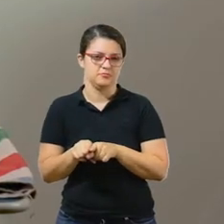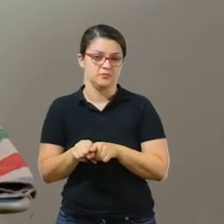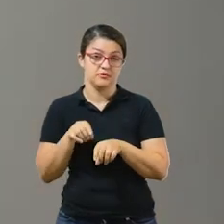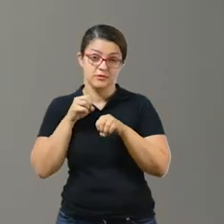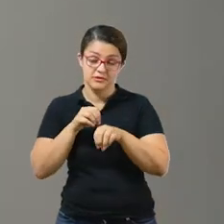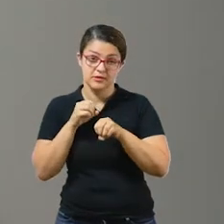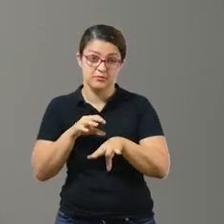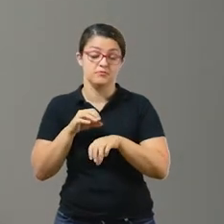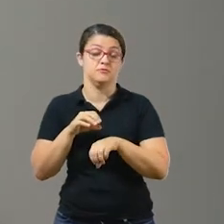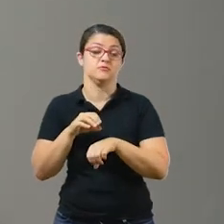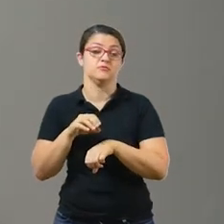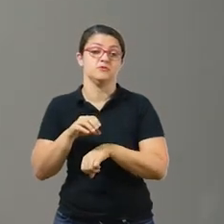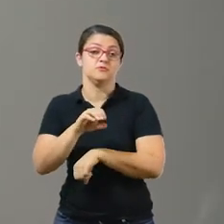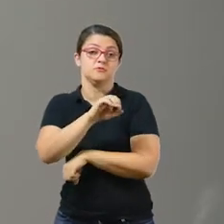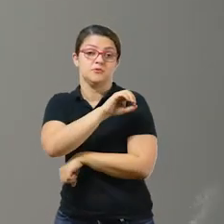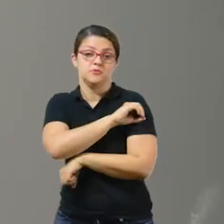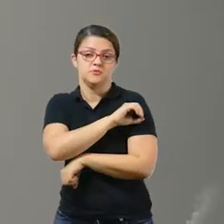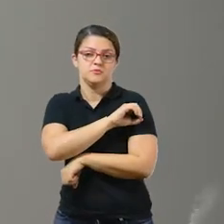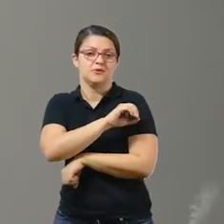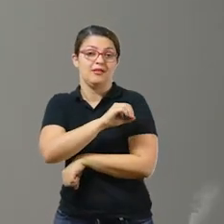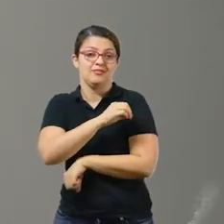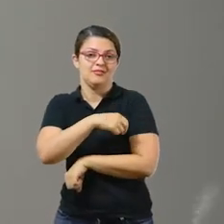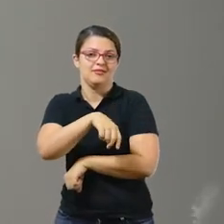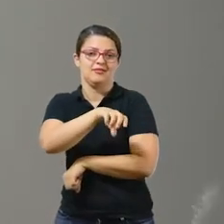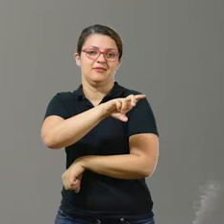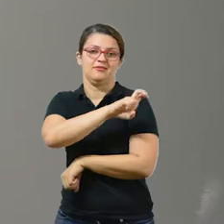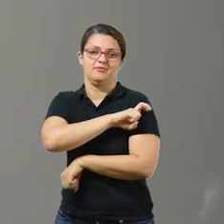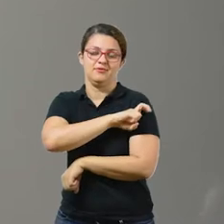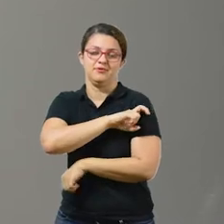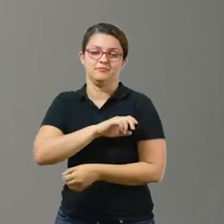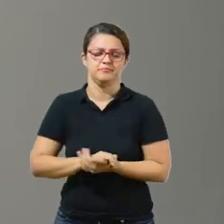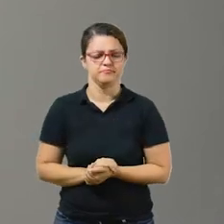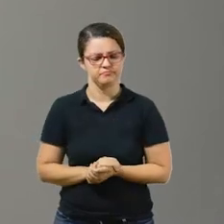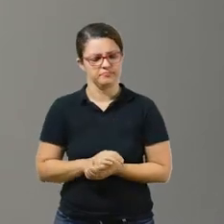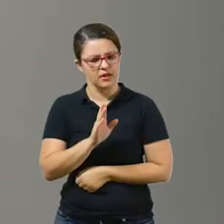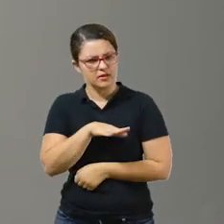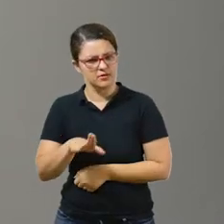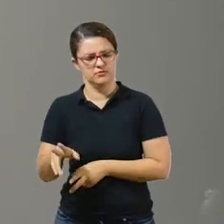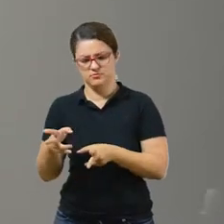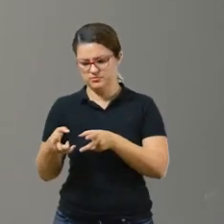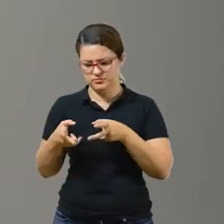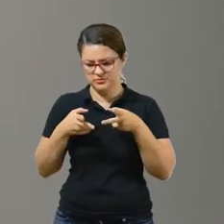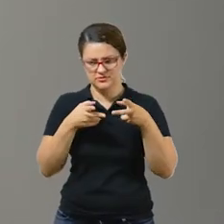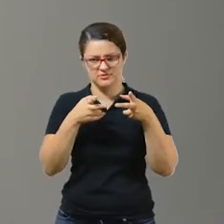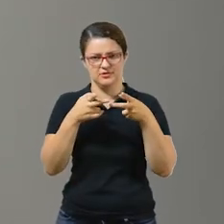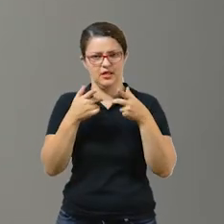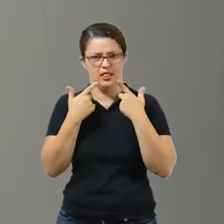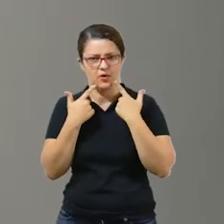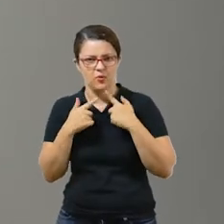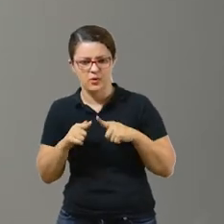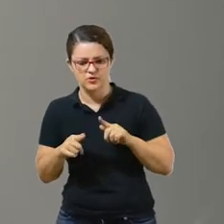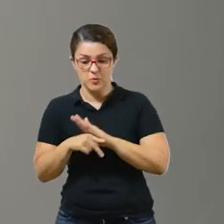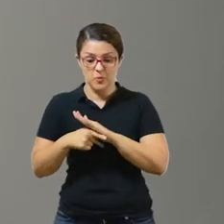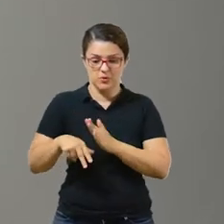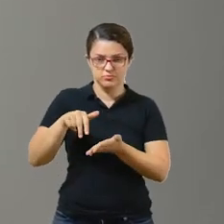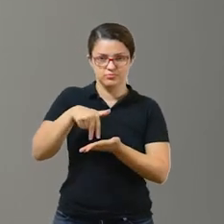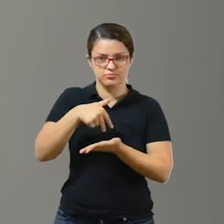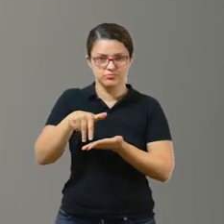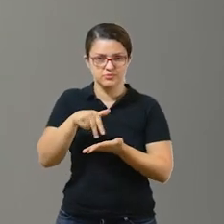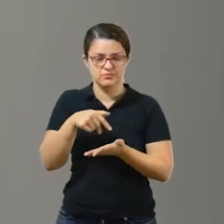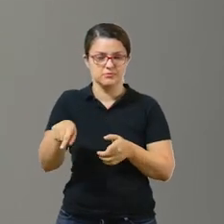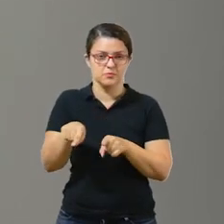quinto ano. Com essa atividade, a criança vai conseguir identificar e aplicar diferentes linguagens da dança em